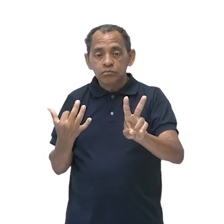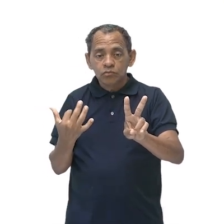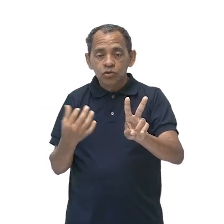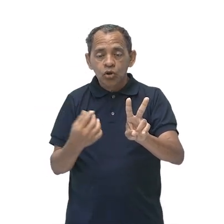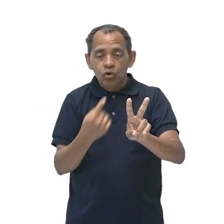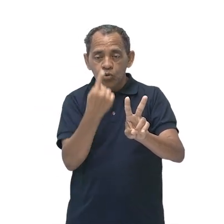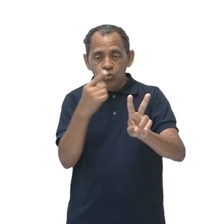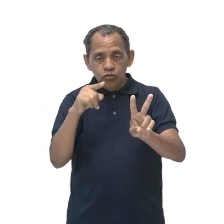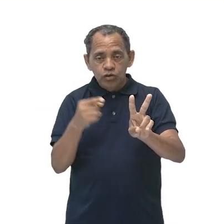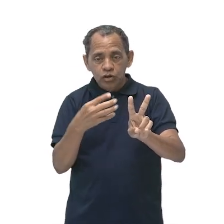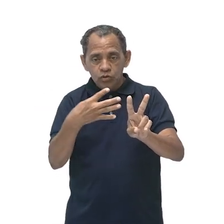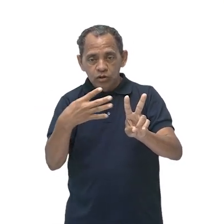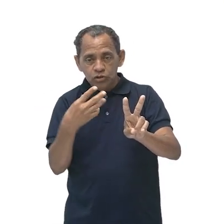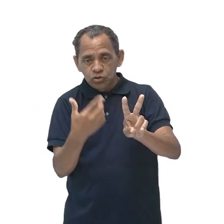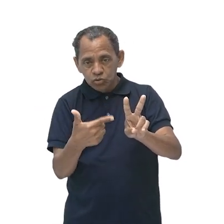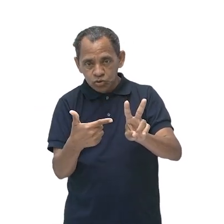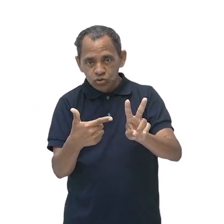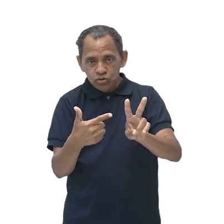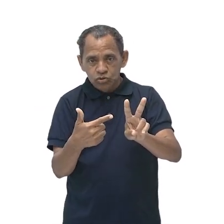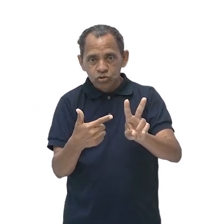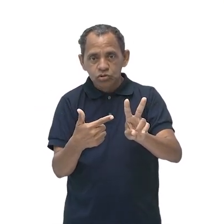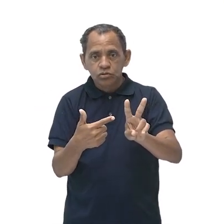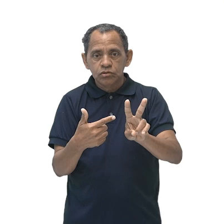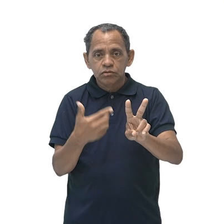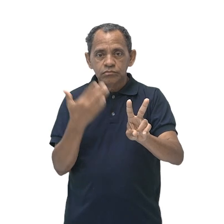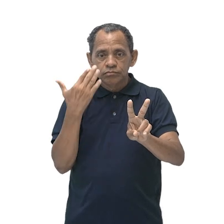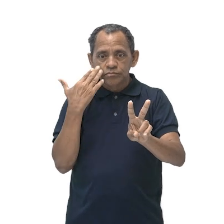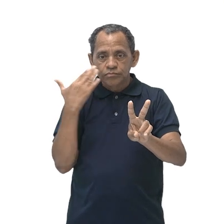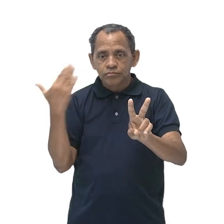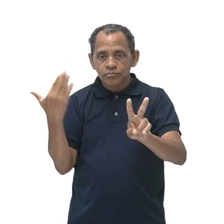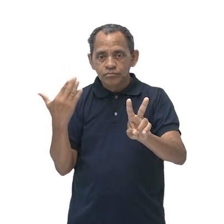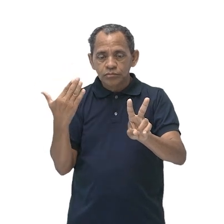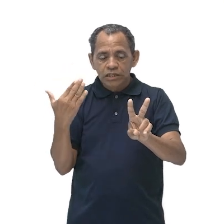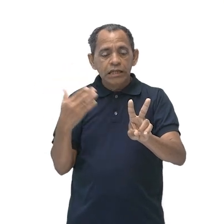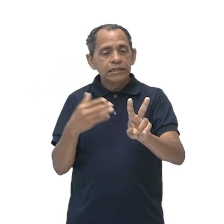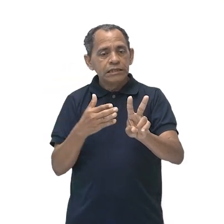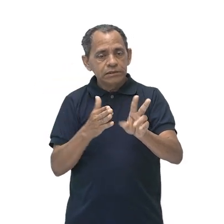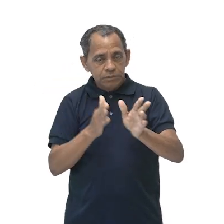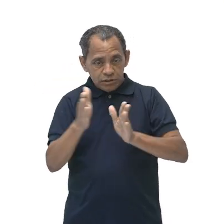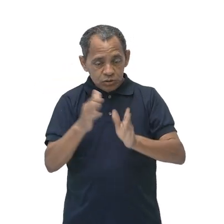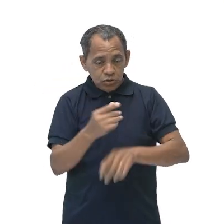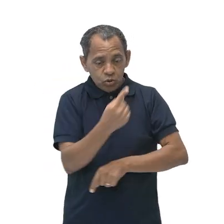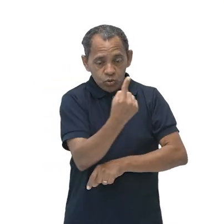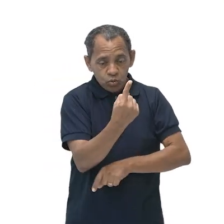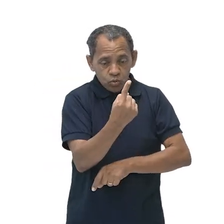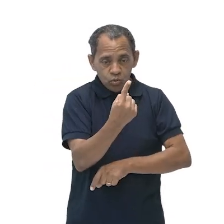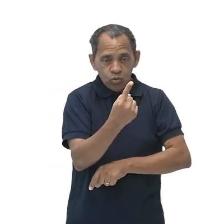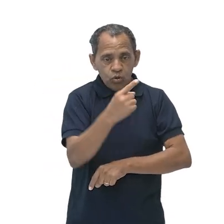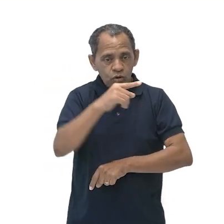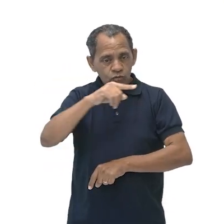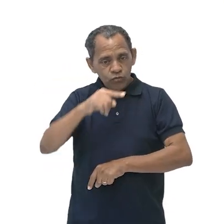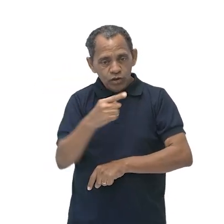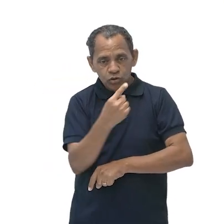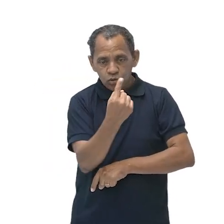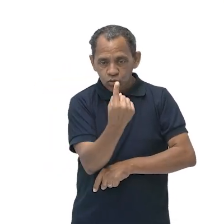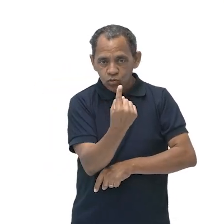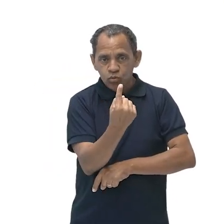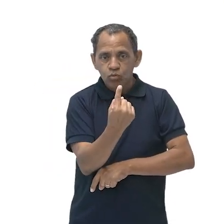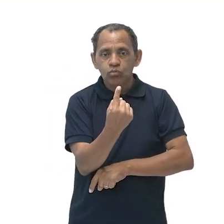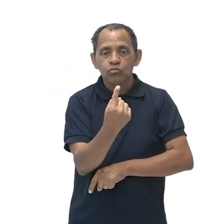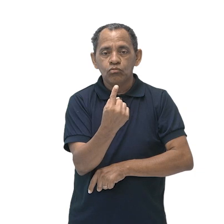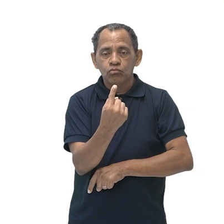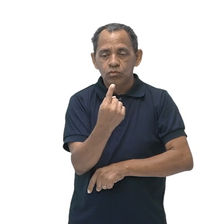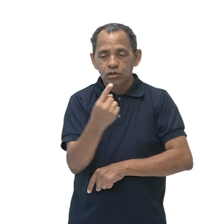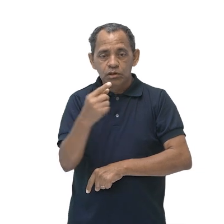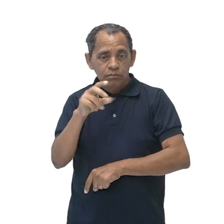1,42. E esse número vai estar onde? Vai estar exatamente nesse intervalo, entre 1 e 1,5. Então, posso dizer bem aqui,